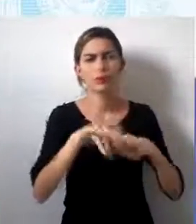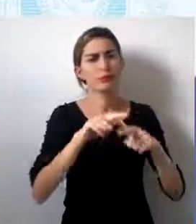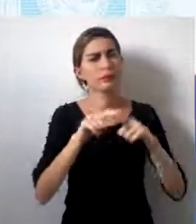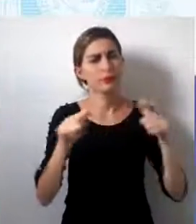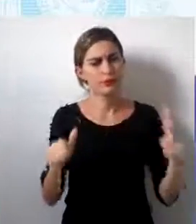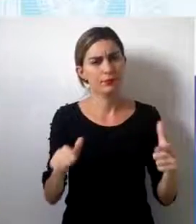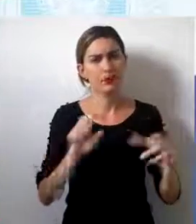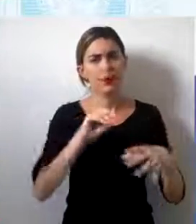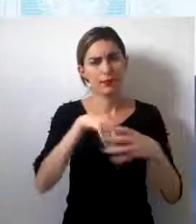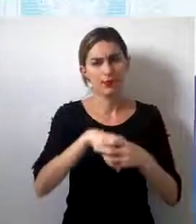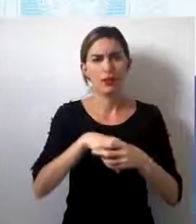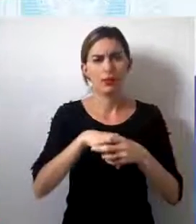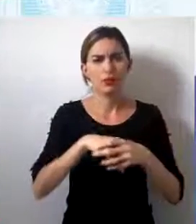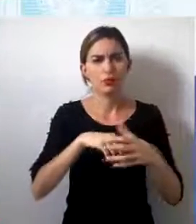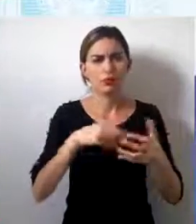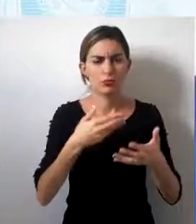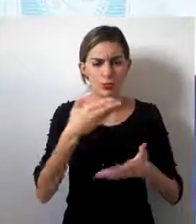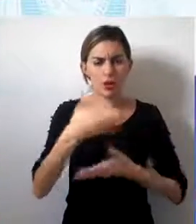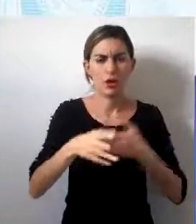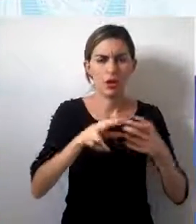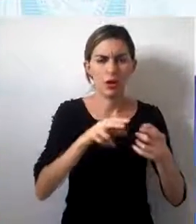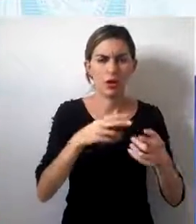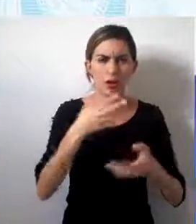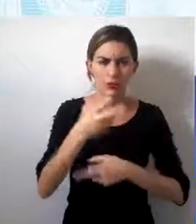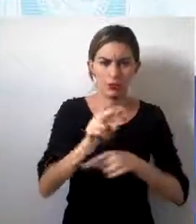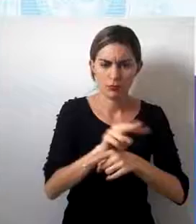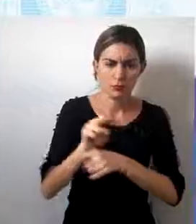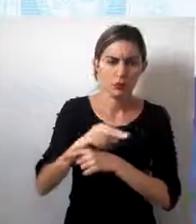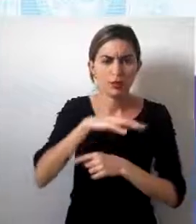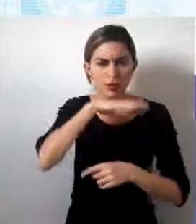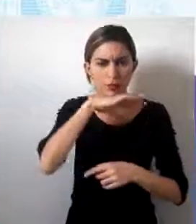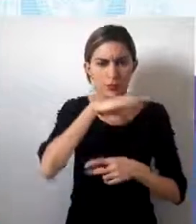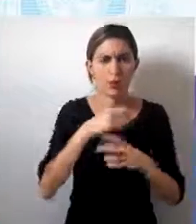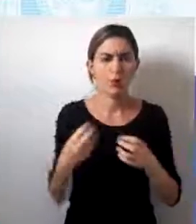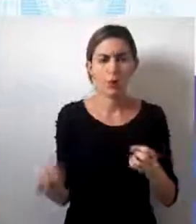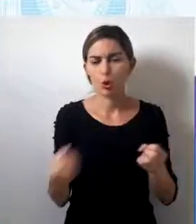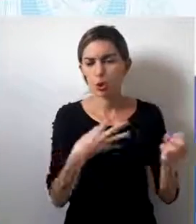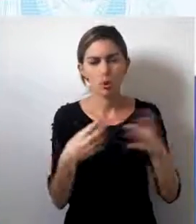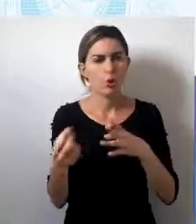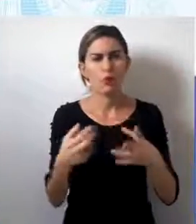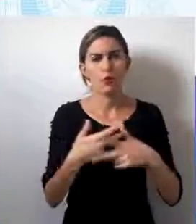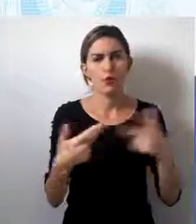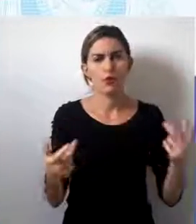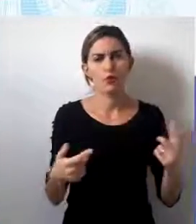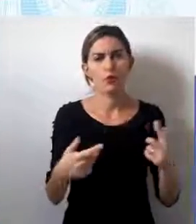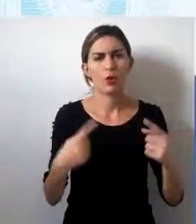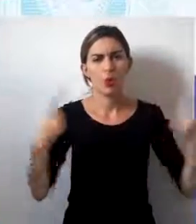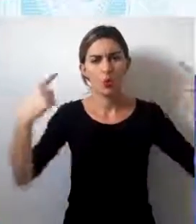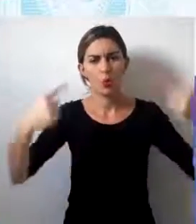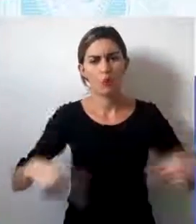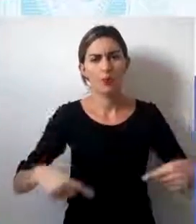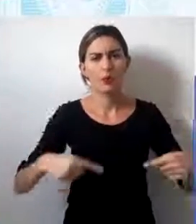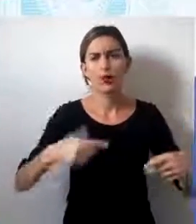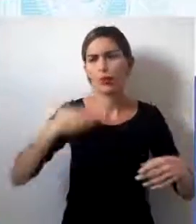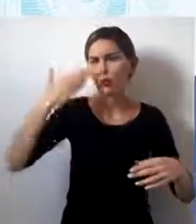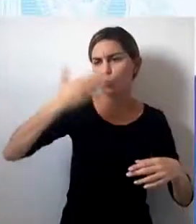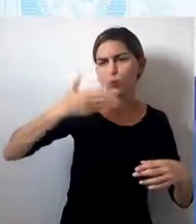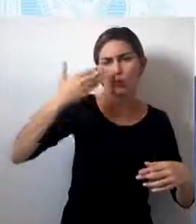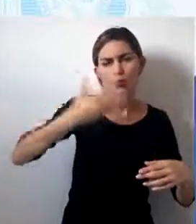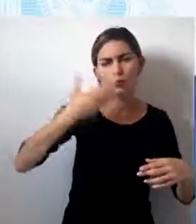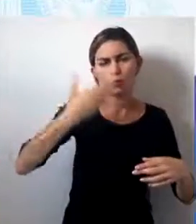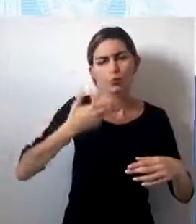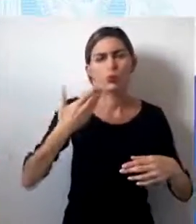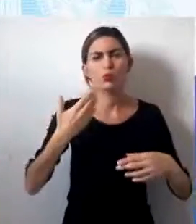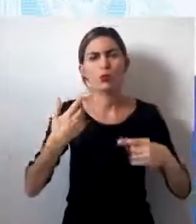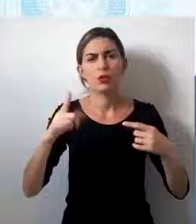maior. Ainda dentro da pecuária, ela oferece uma nova dinâmica colonial, uma vez que passou a competir com a produção de cana-de-açúcar